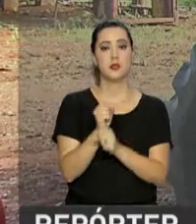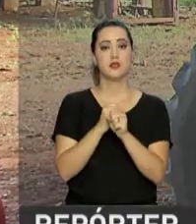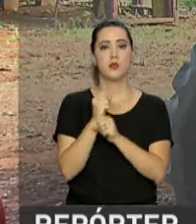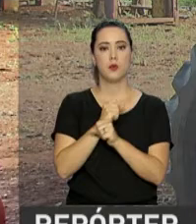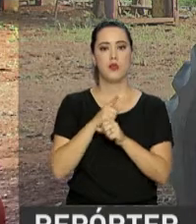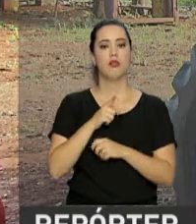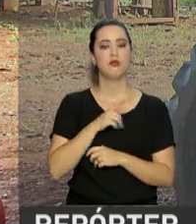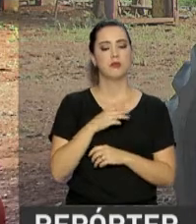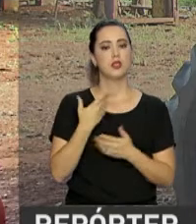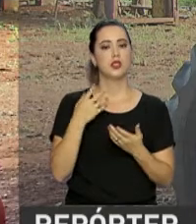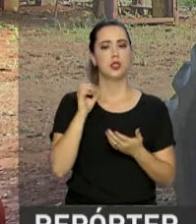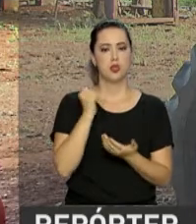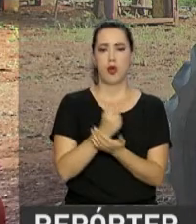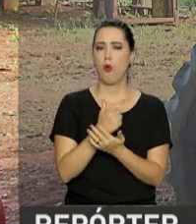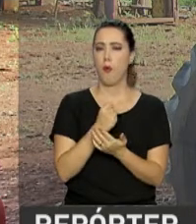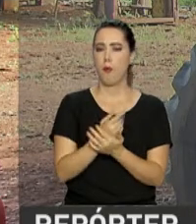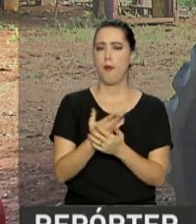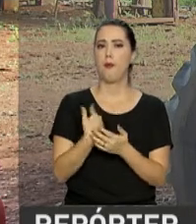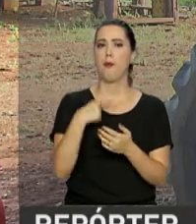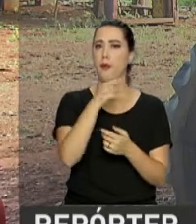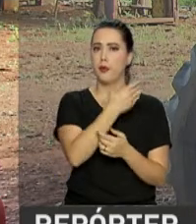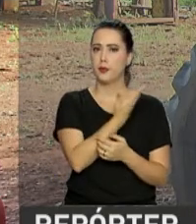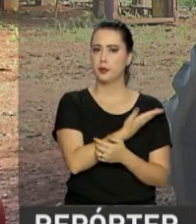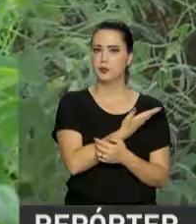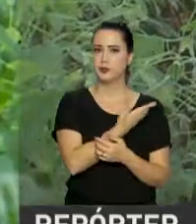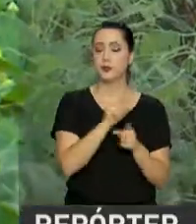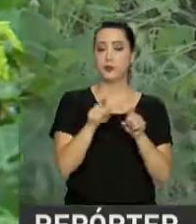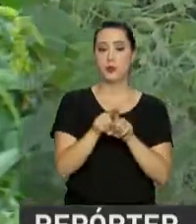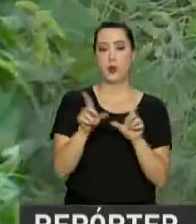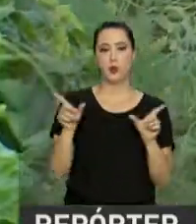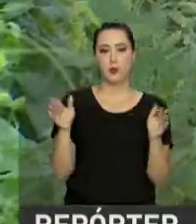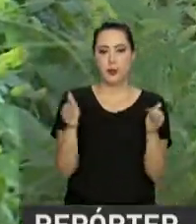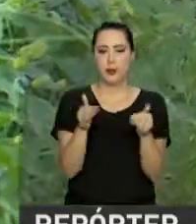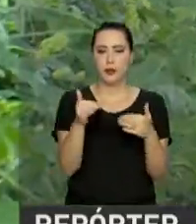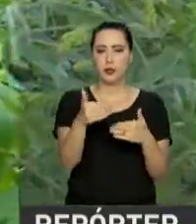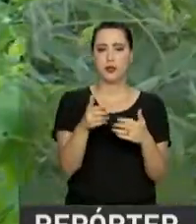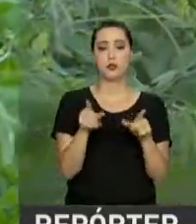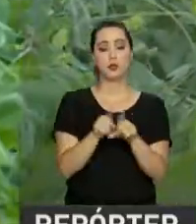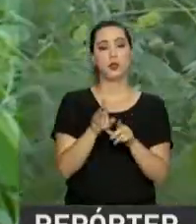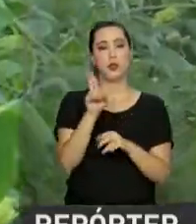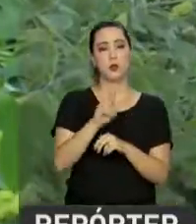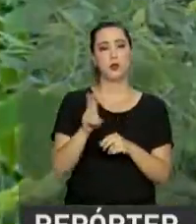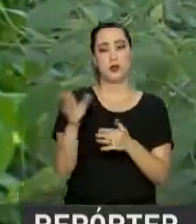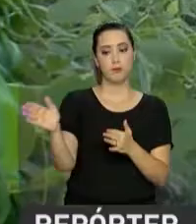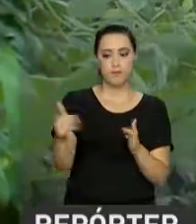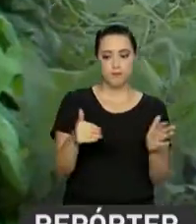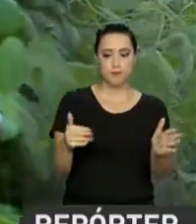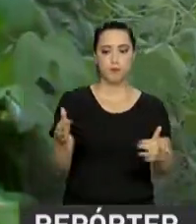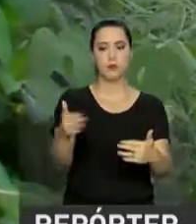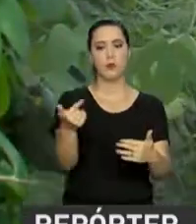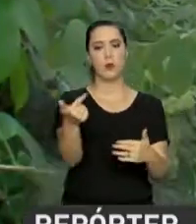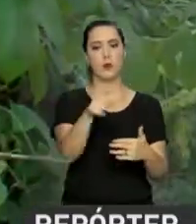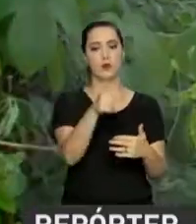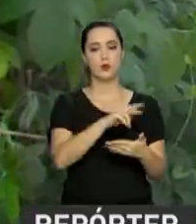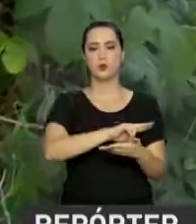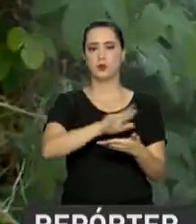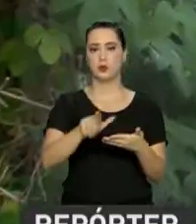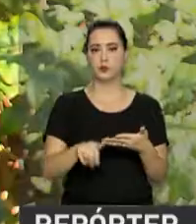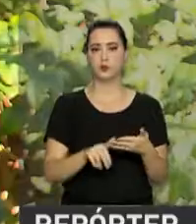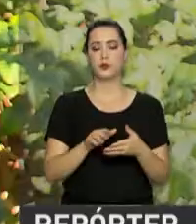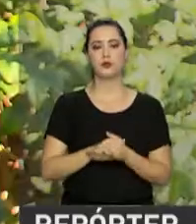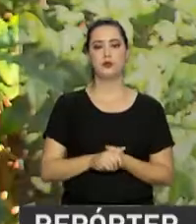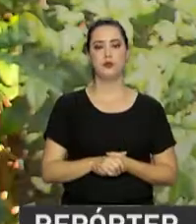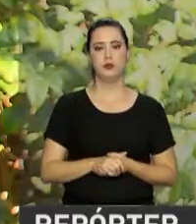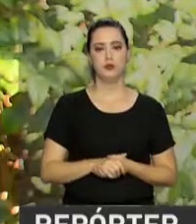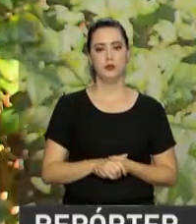com dinheiro já conseguiu comprar um trator pequeno causados nas colheitas de maracujá e de outras plantações